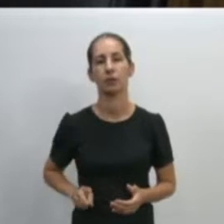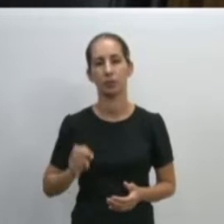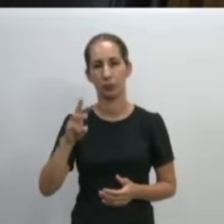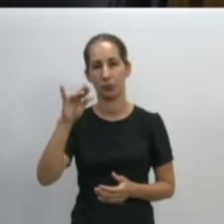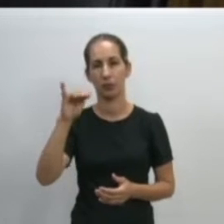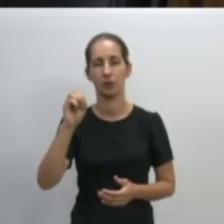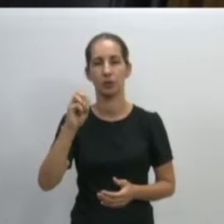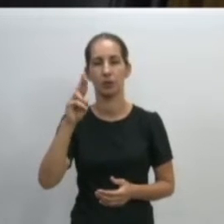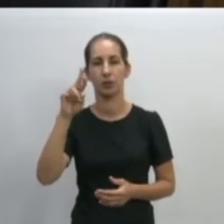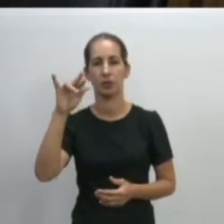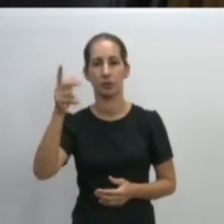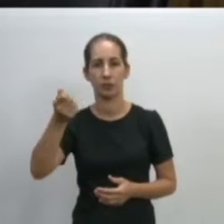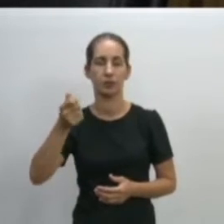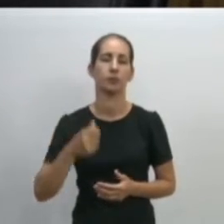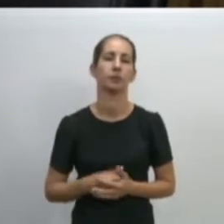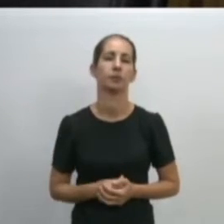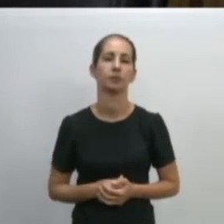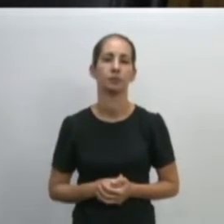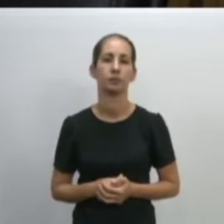essa infra,